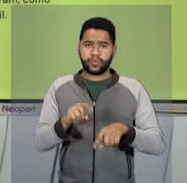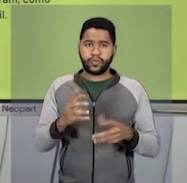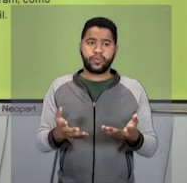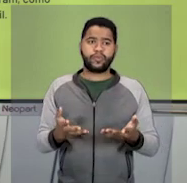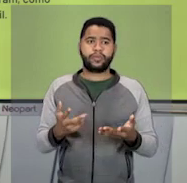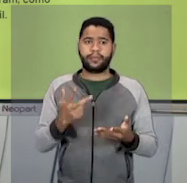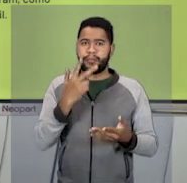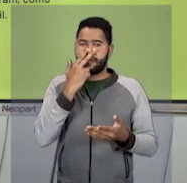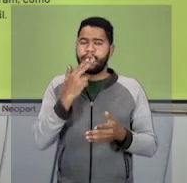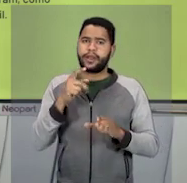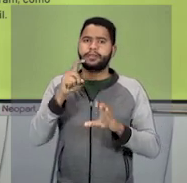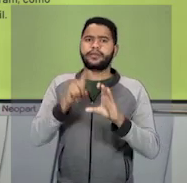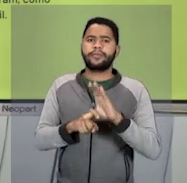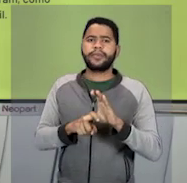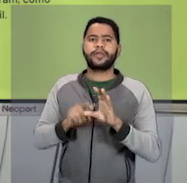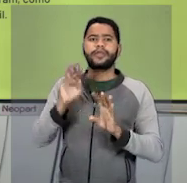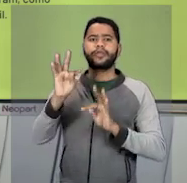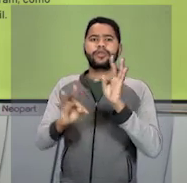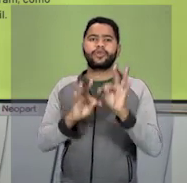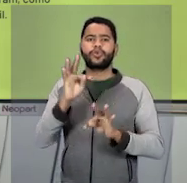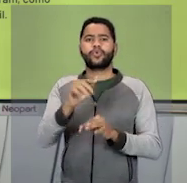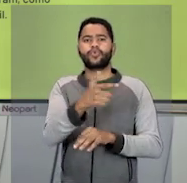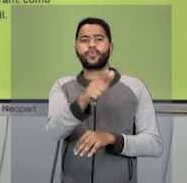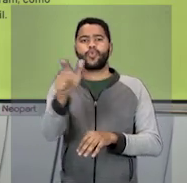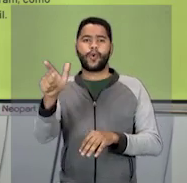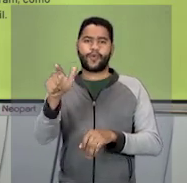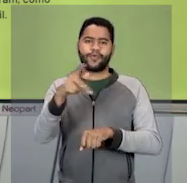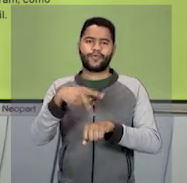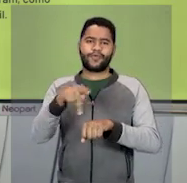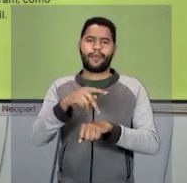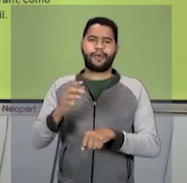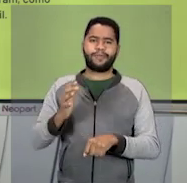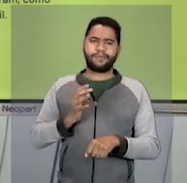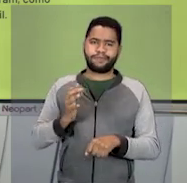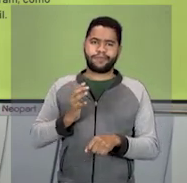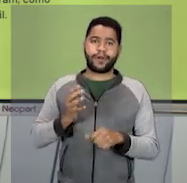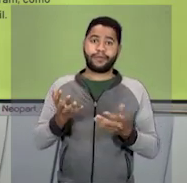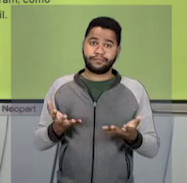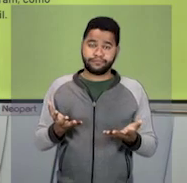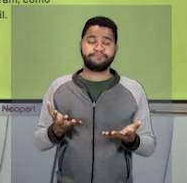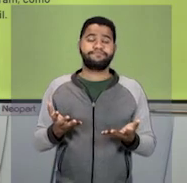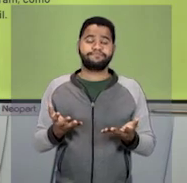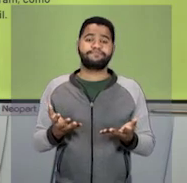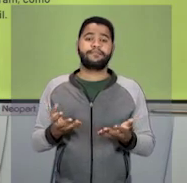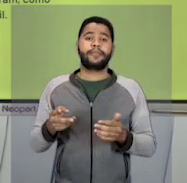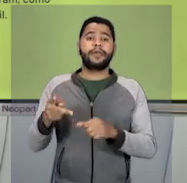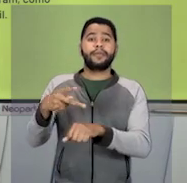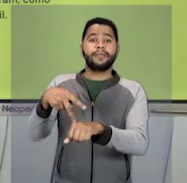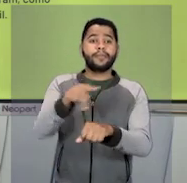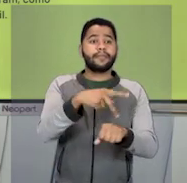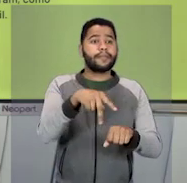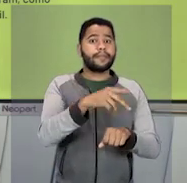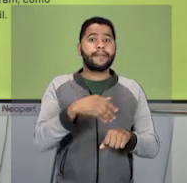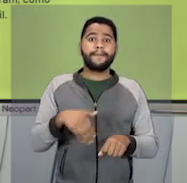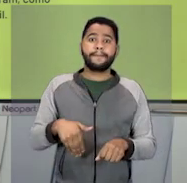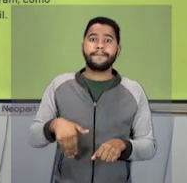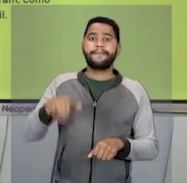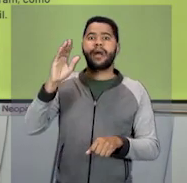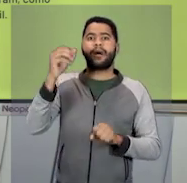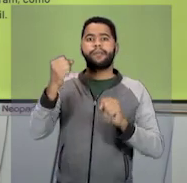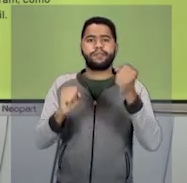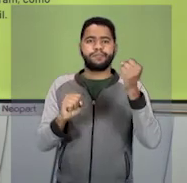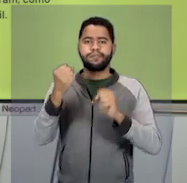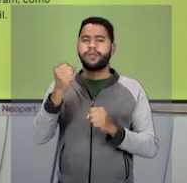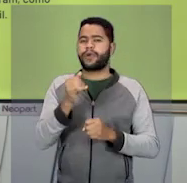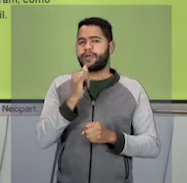leva à dependência tecnológica diante dos países ricos. Isso mesmo em países que mais se industrializaram, no caso